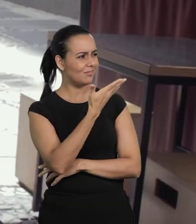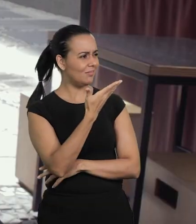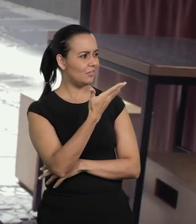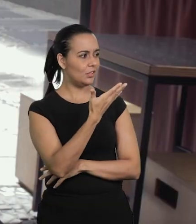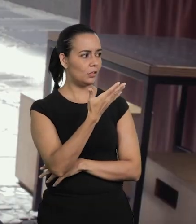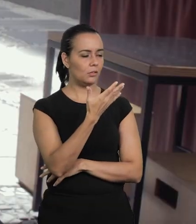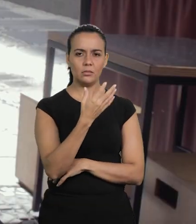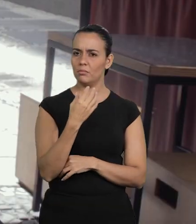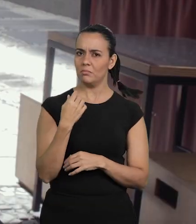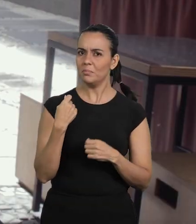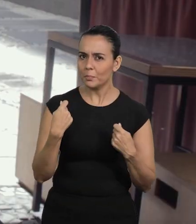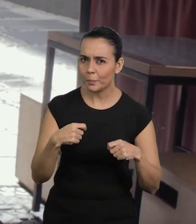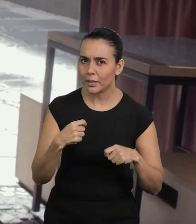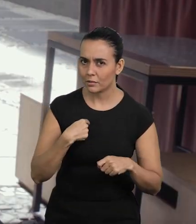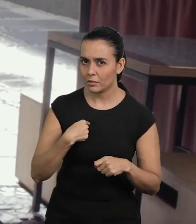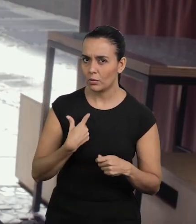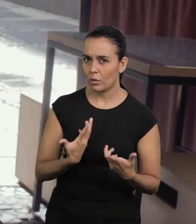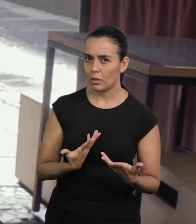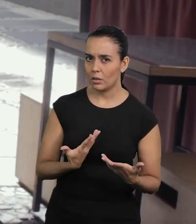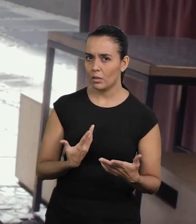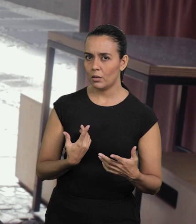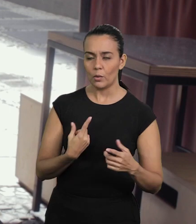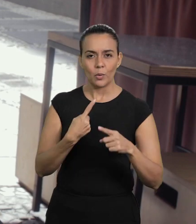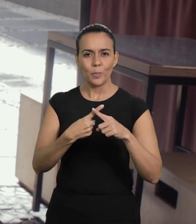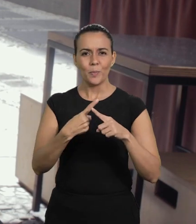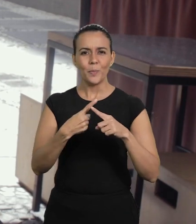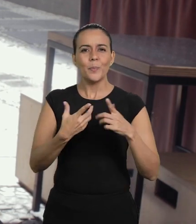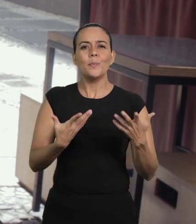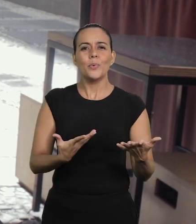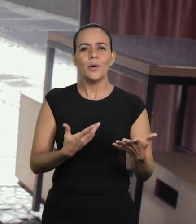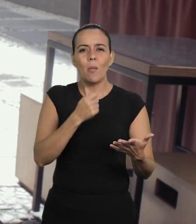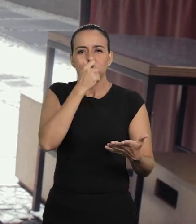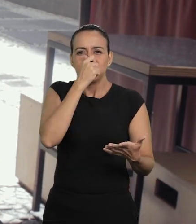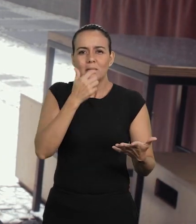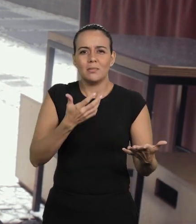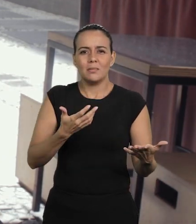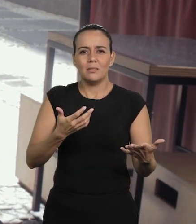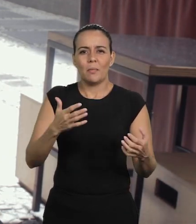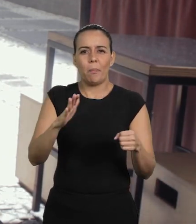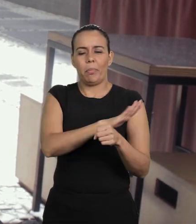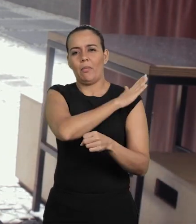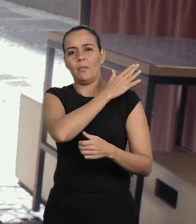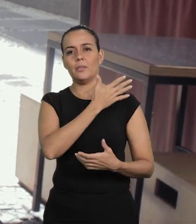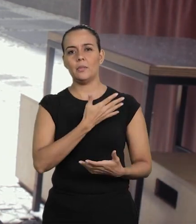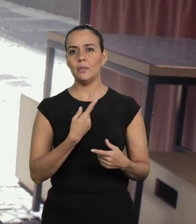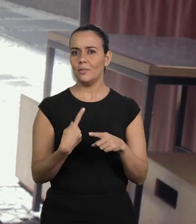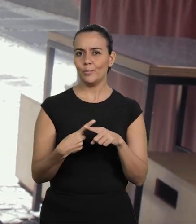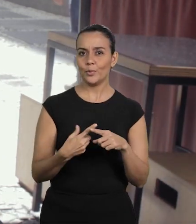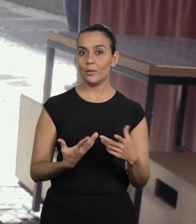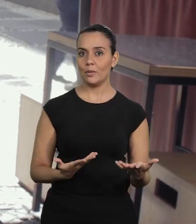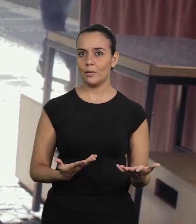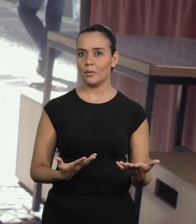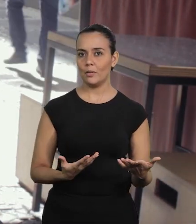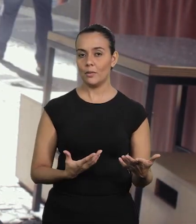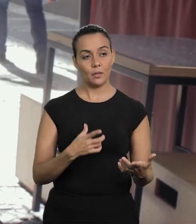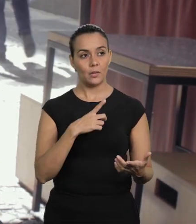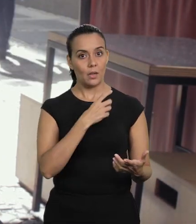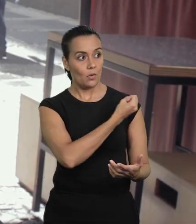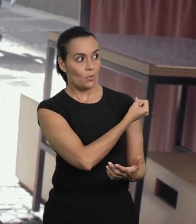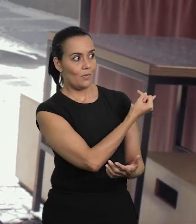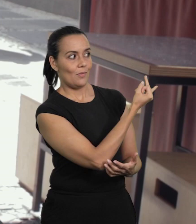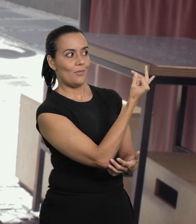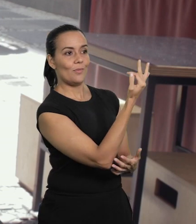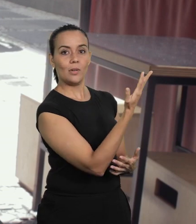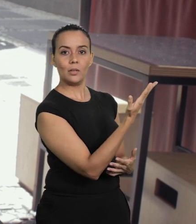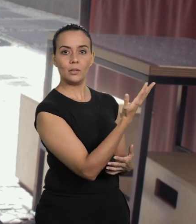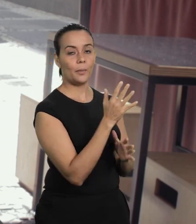autocrítica, né? Por que eu tenho tanta roupa? Por que meu guarda-roupa está tão abarrotado, né? O problema não é a quantidade que você tem. Na